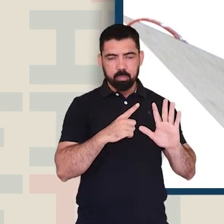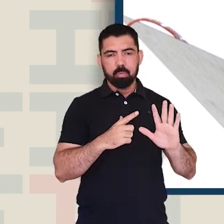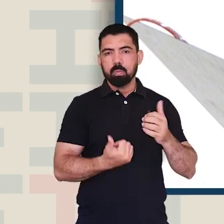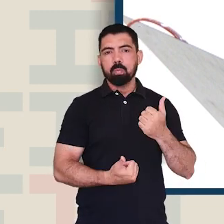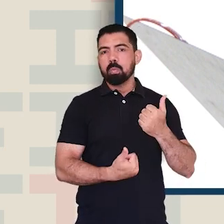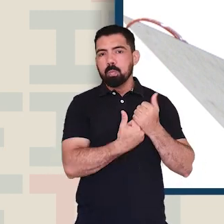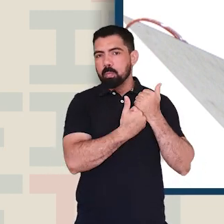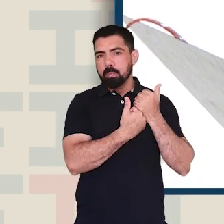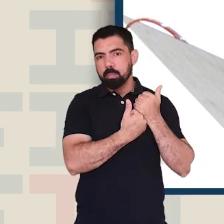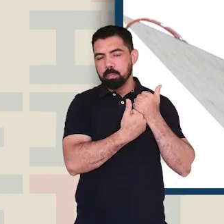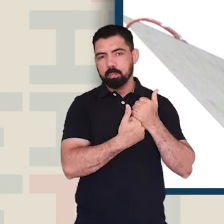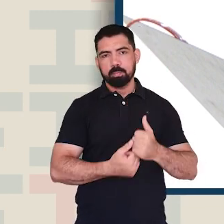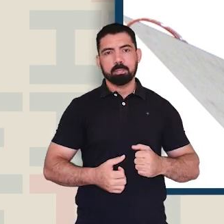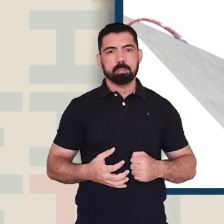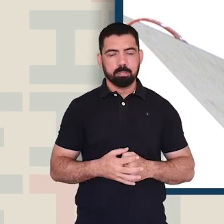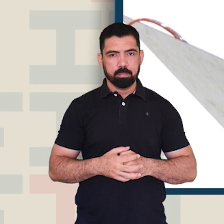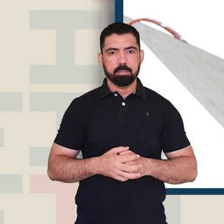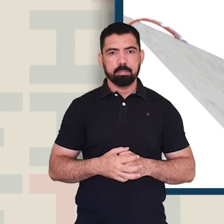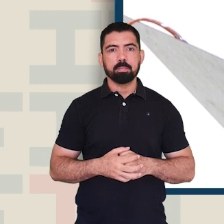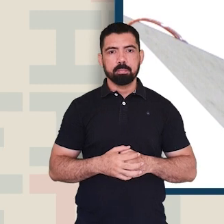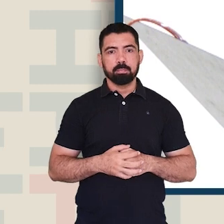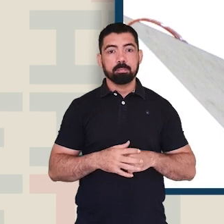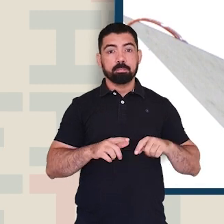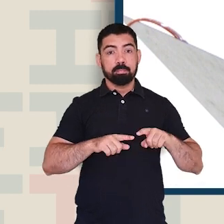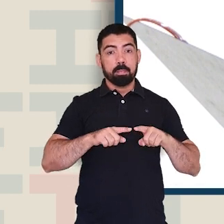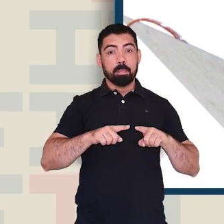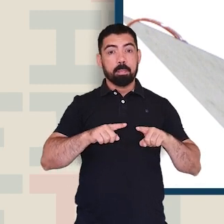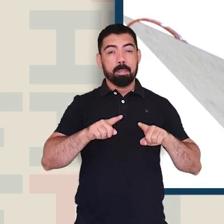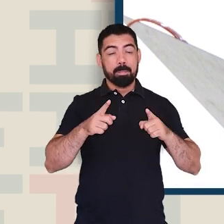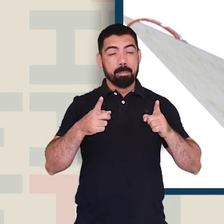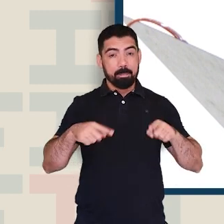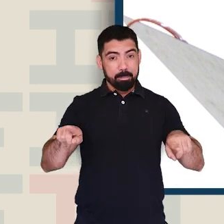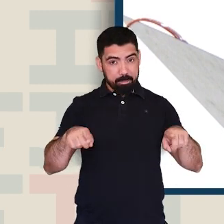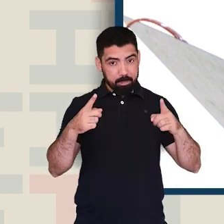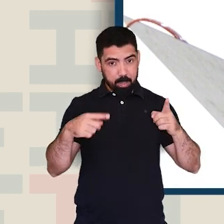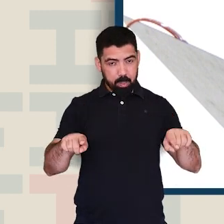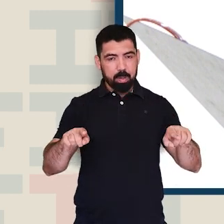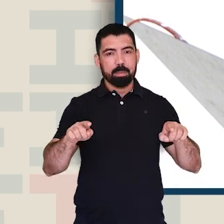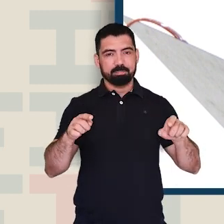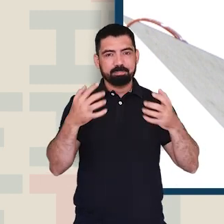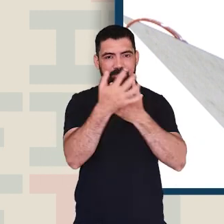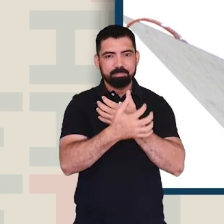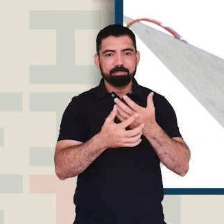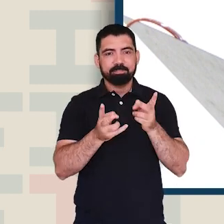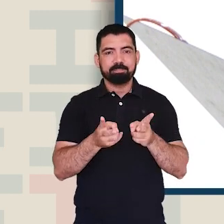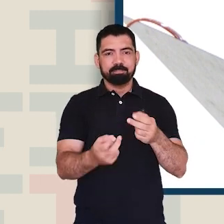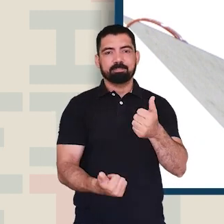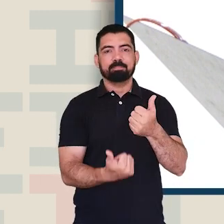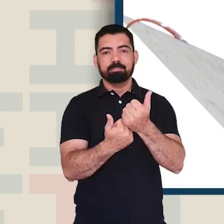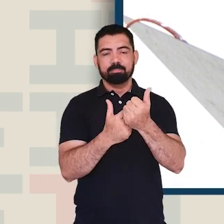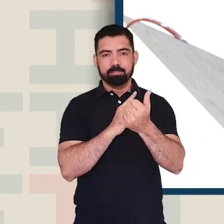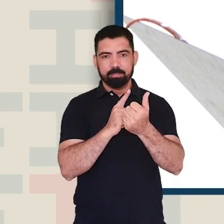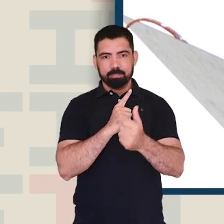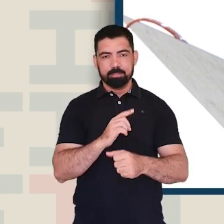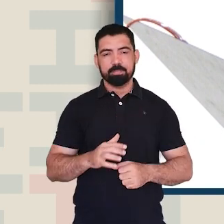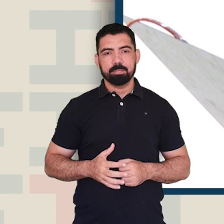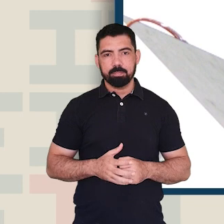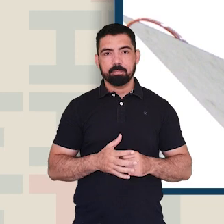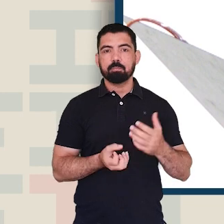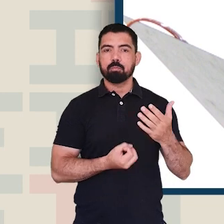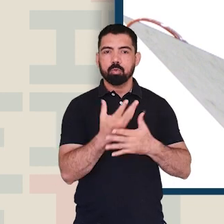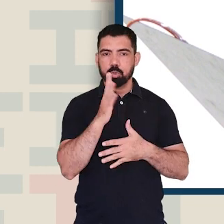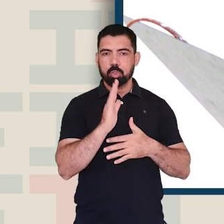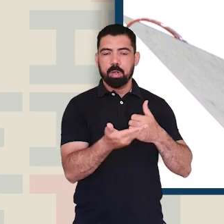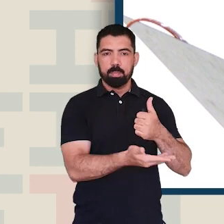que sustenta a melodia da música, né? Então, ela